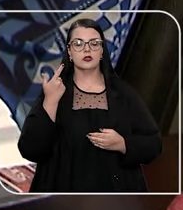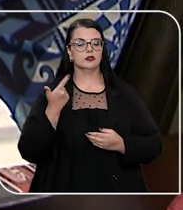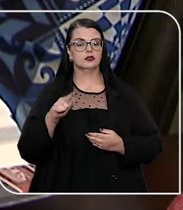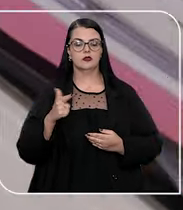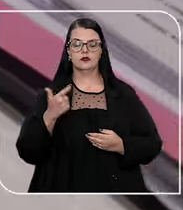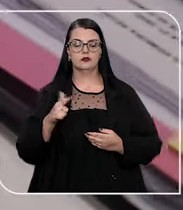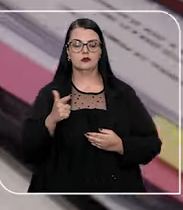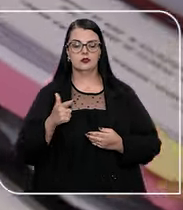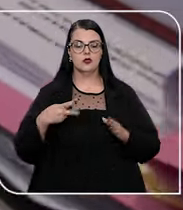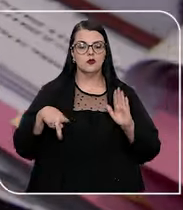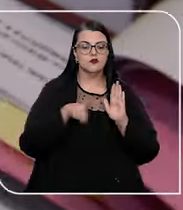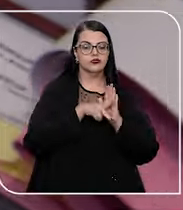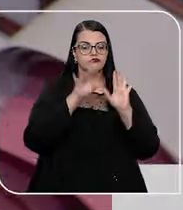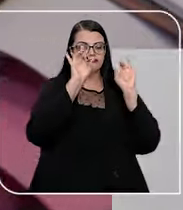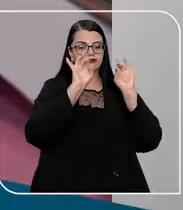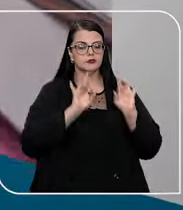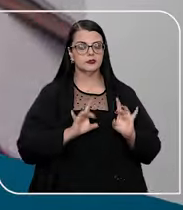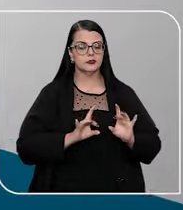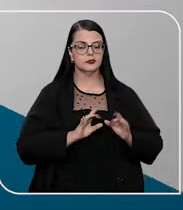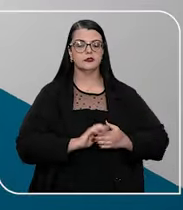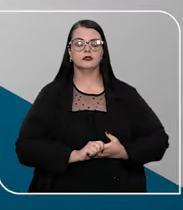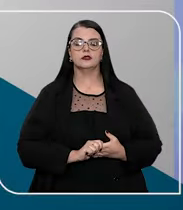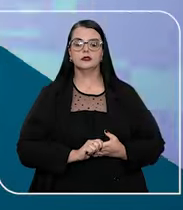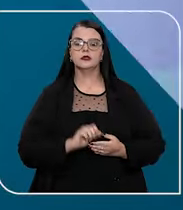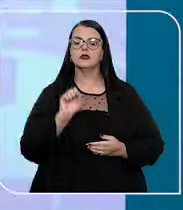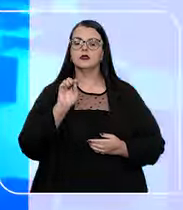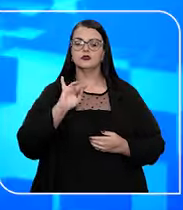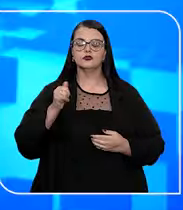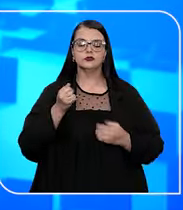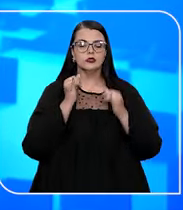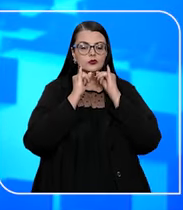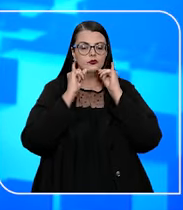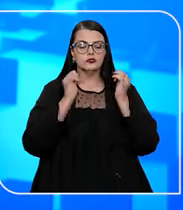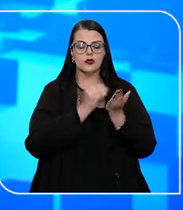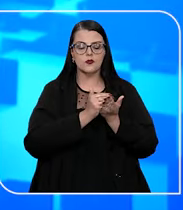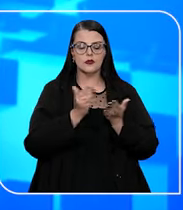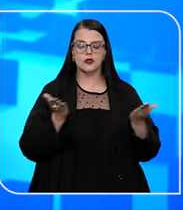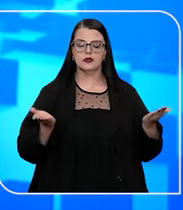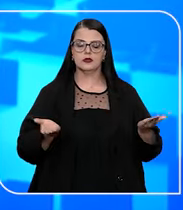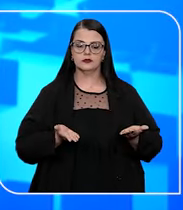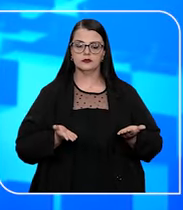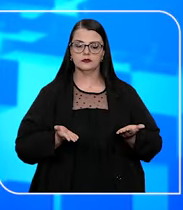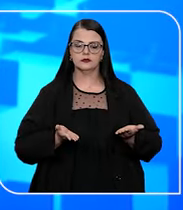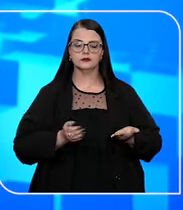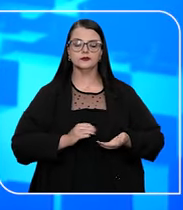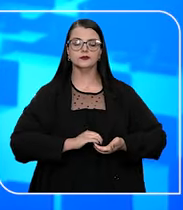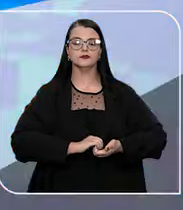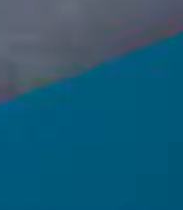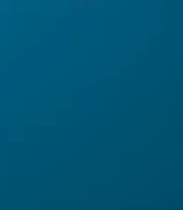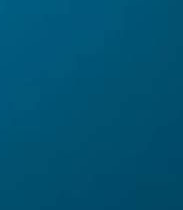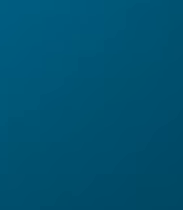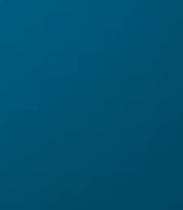advogado não tenha poderes especiais o STJ notícias começa